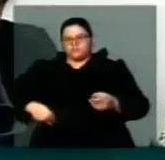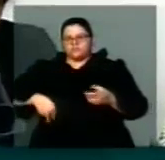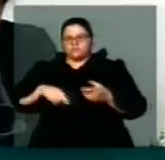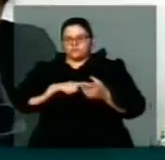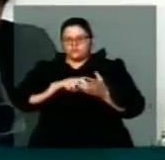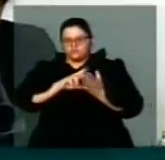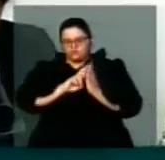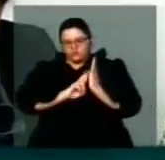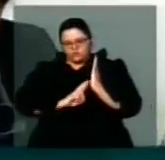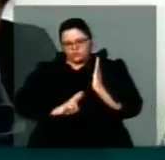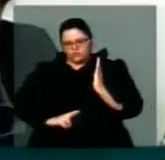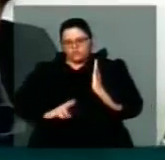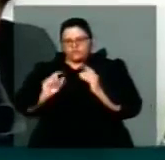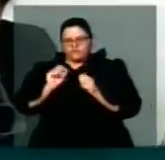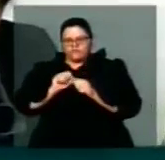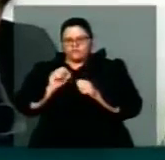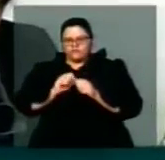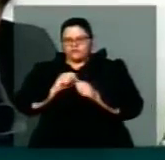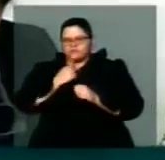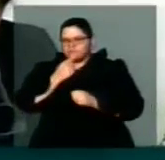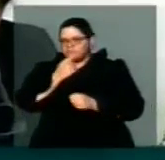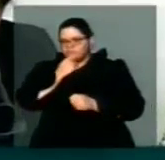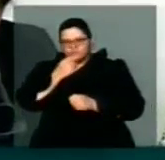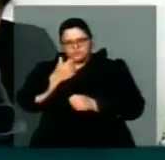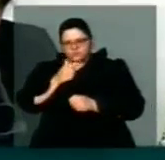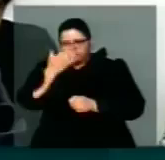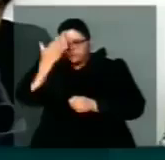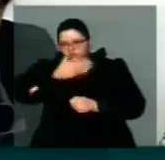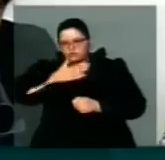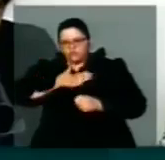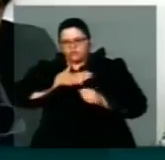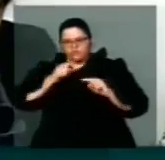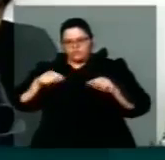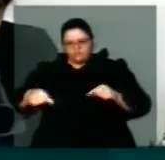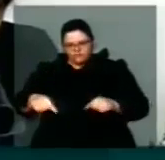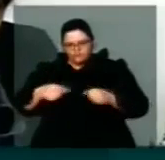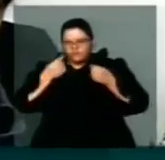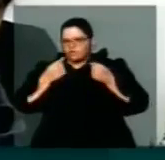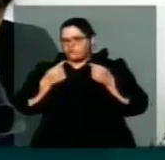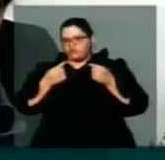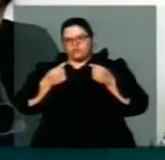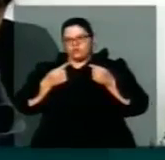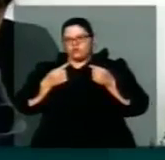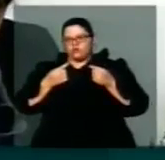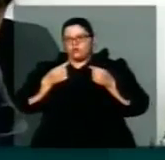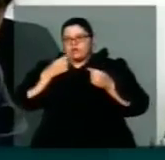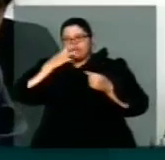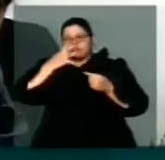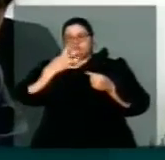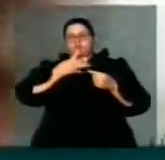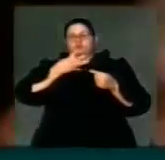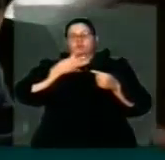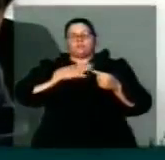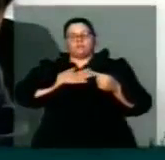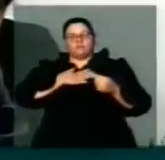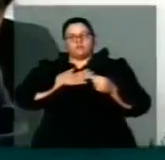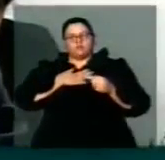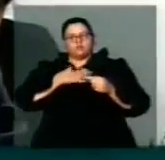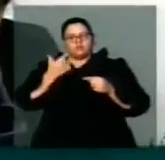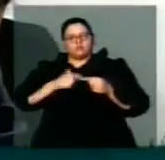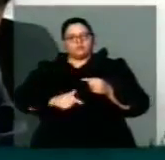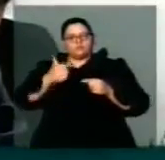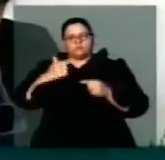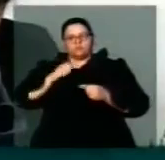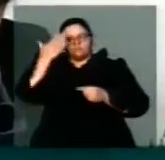que não há qualquer juízo comprobatório, ressalvado inclusive que a palavra de delação não significa